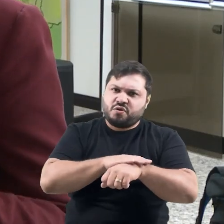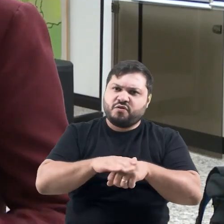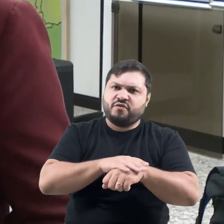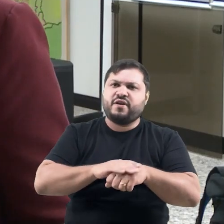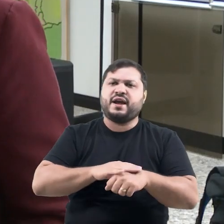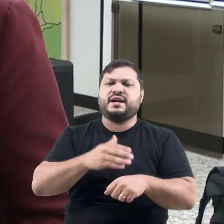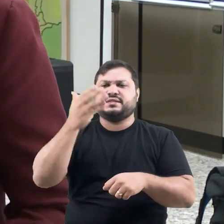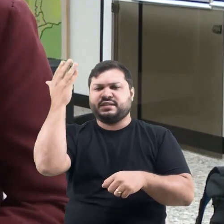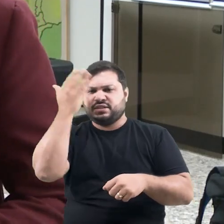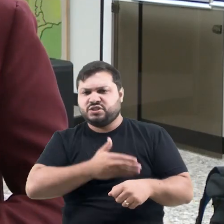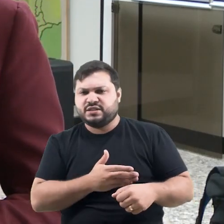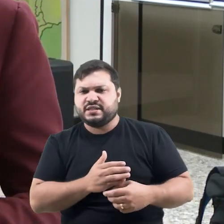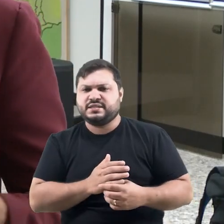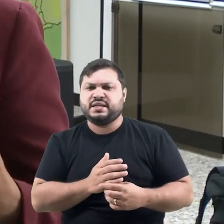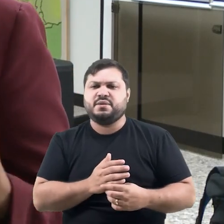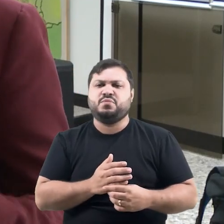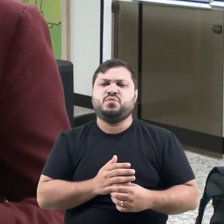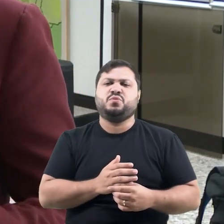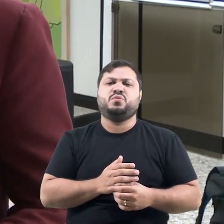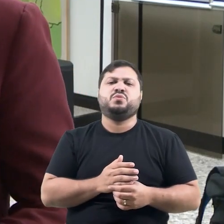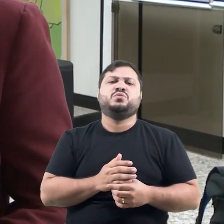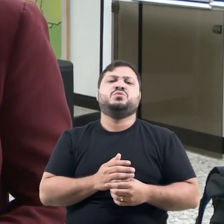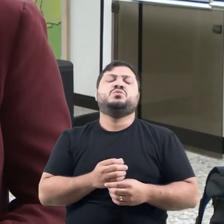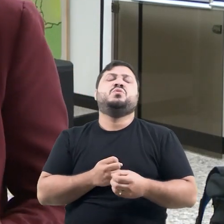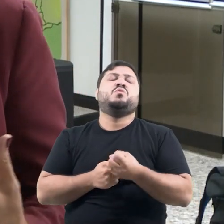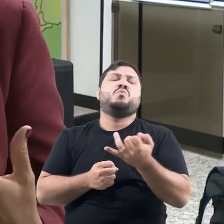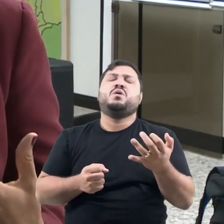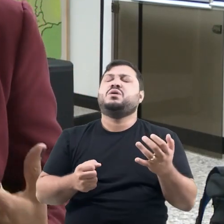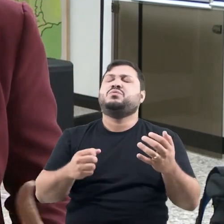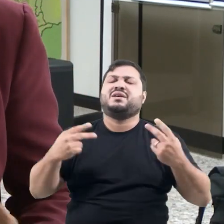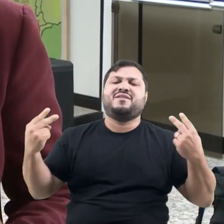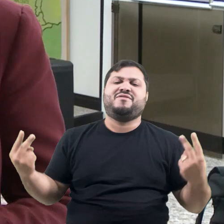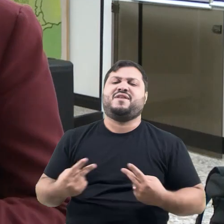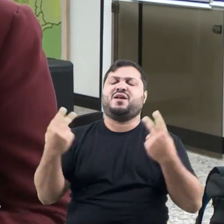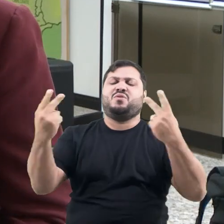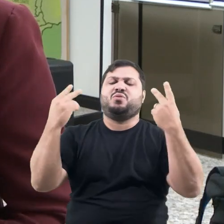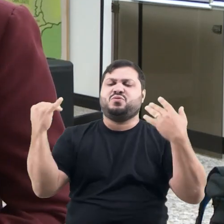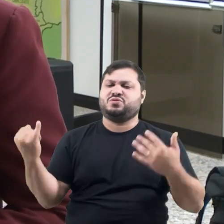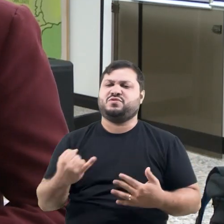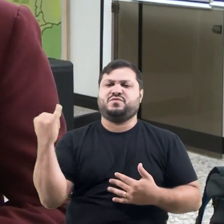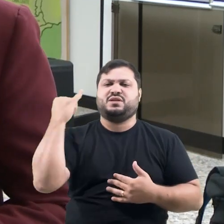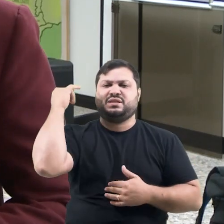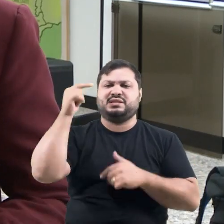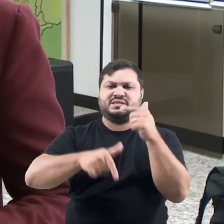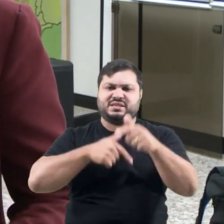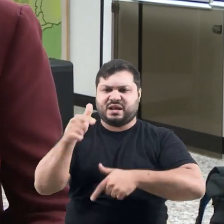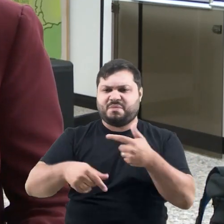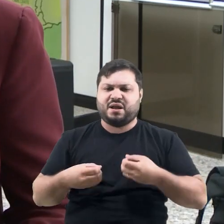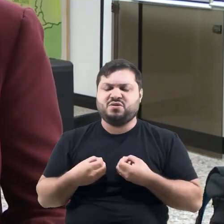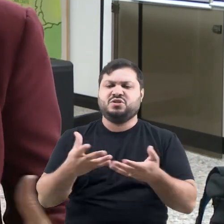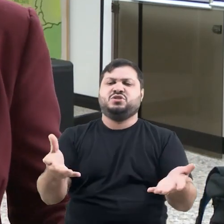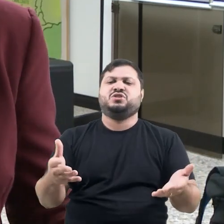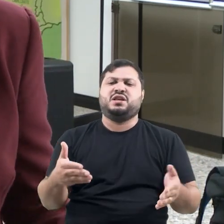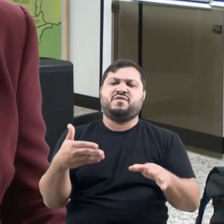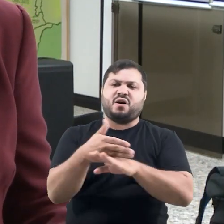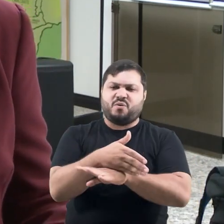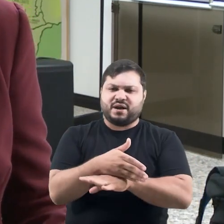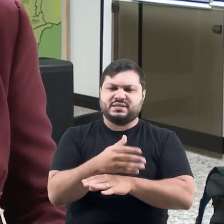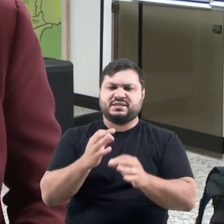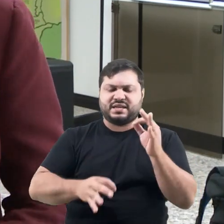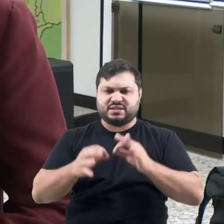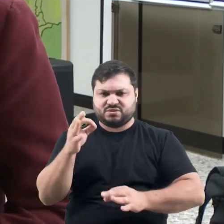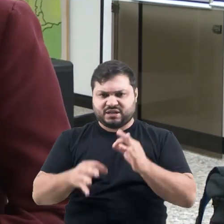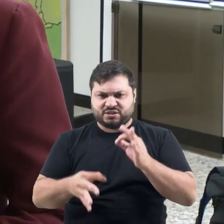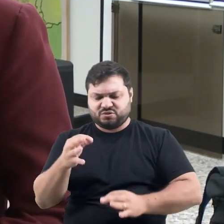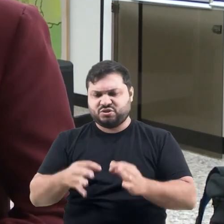de testemunhos, do quanto é valoroso e valioso esse trabalho de levar o acesso à